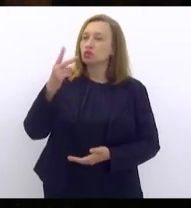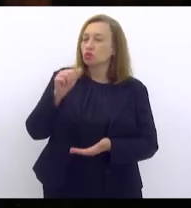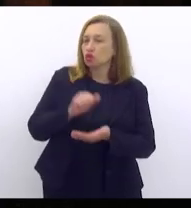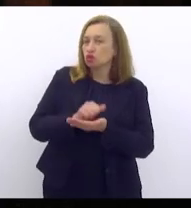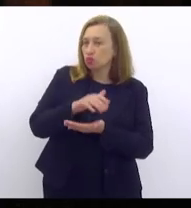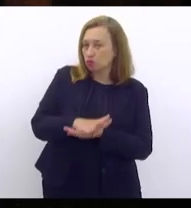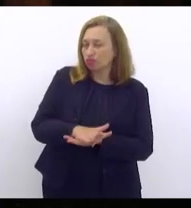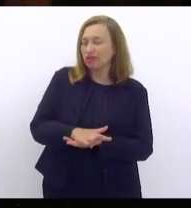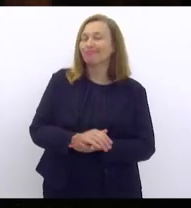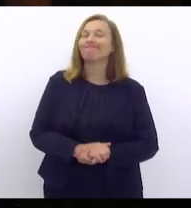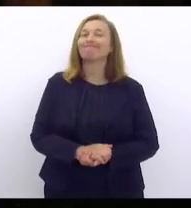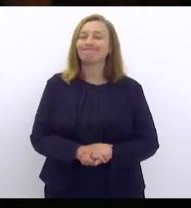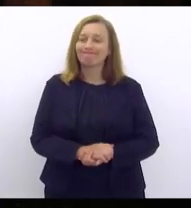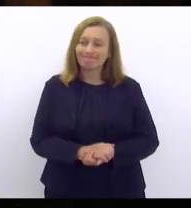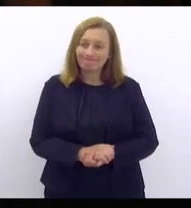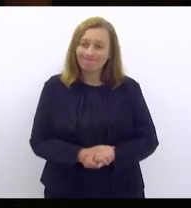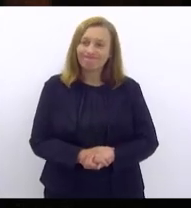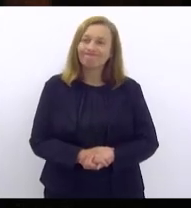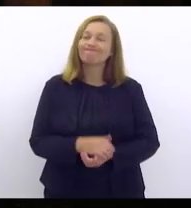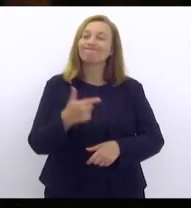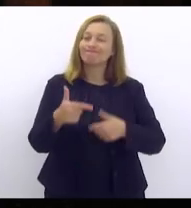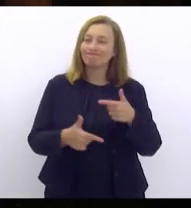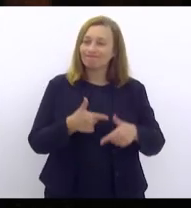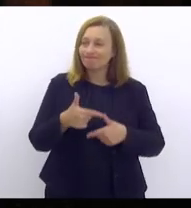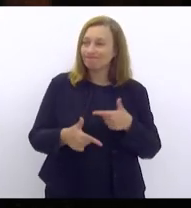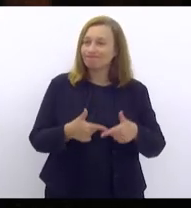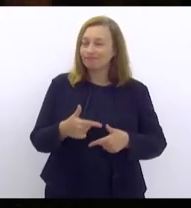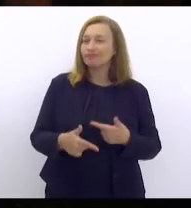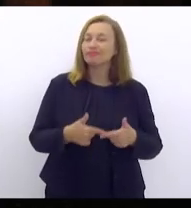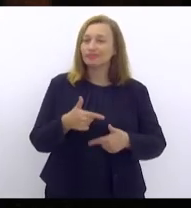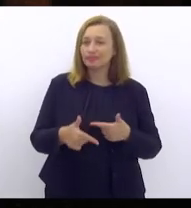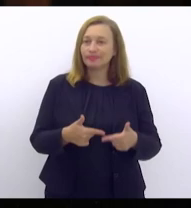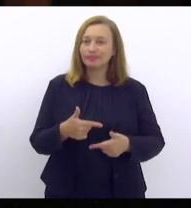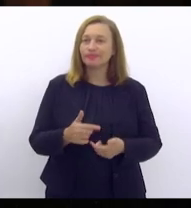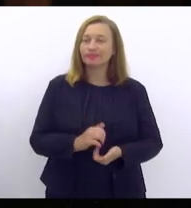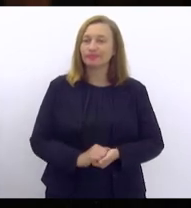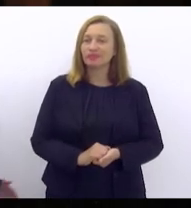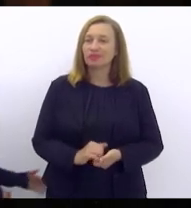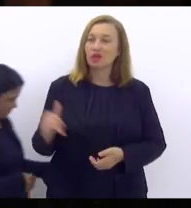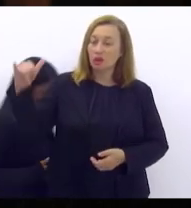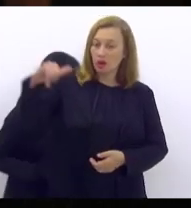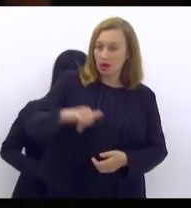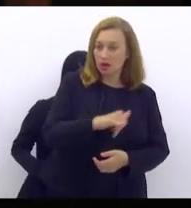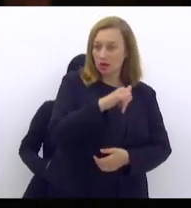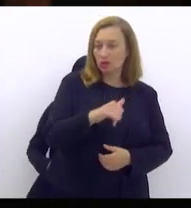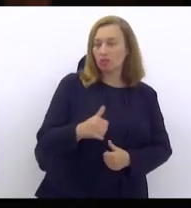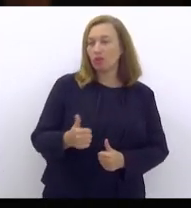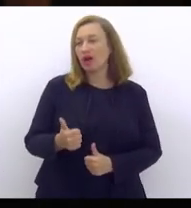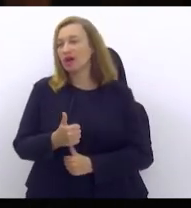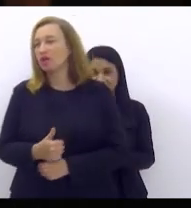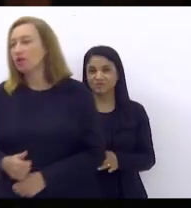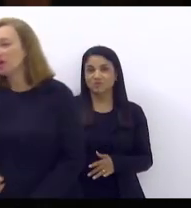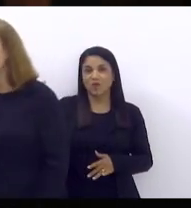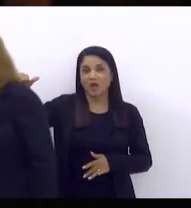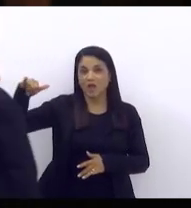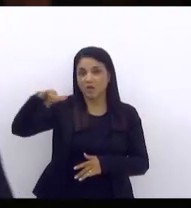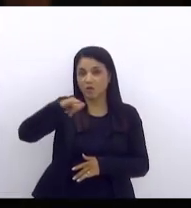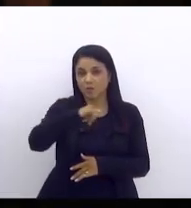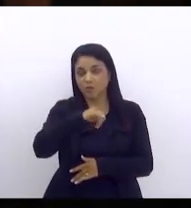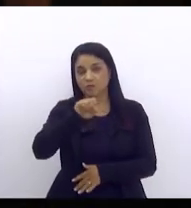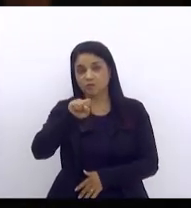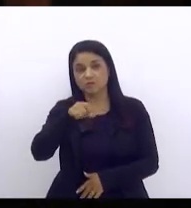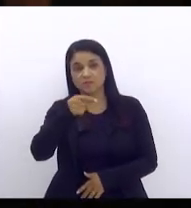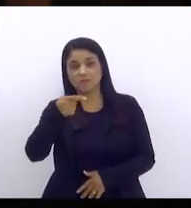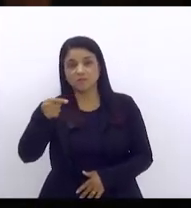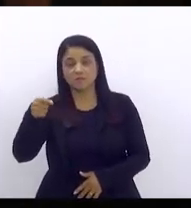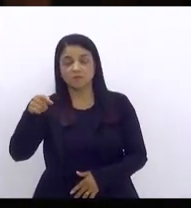multas, né, aqui trabalhando nas redondezas próximas ali, no aeroporto mesmo do Santos Dumont, e ao relatar para mim, para o